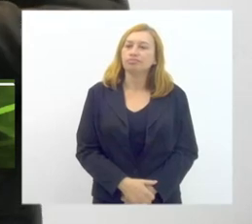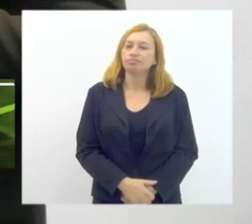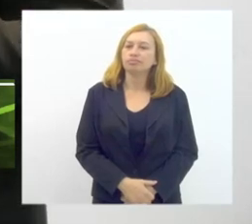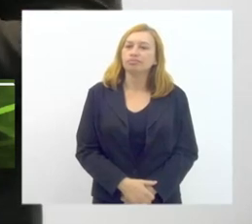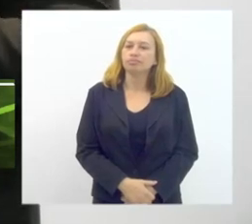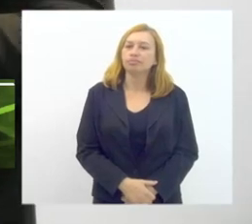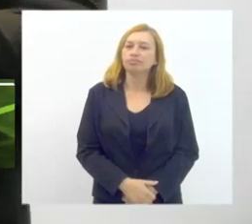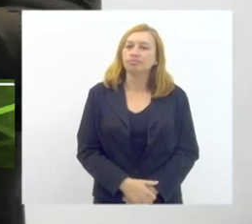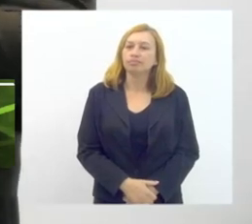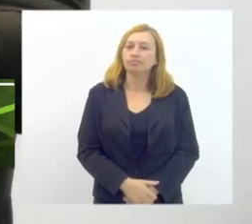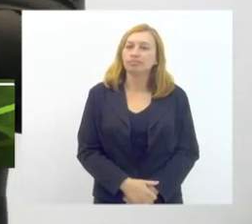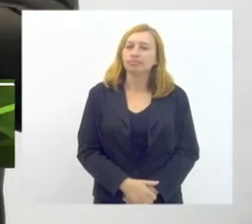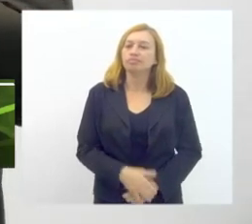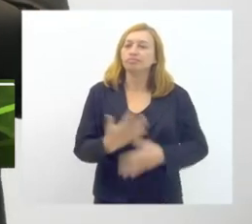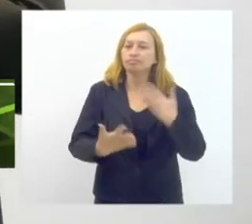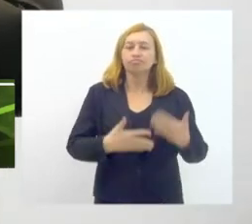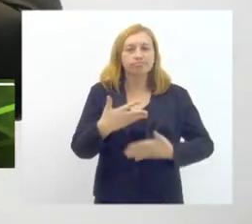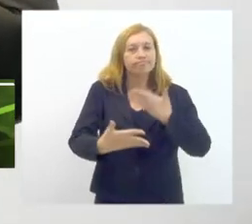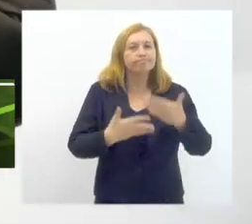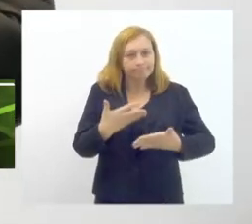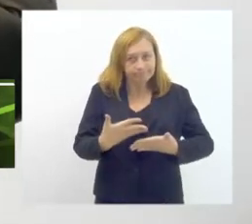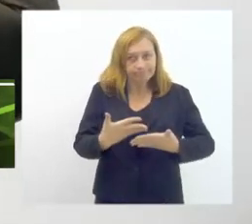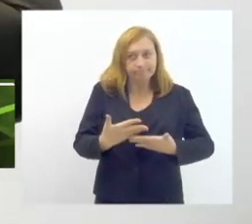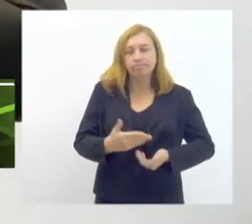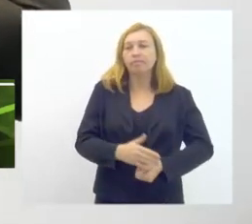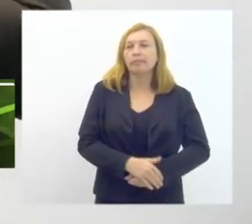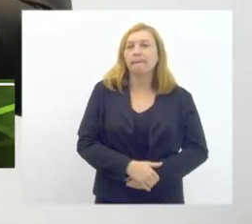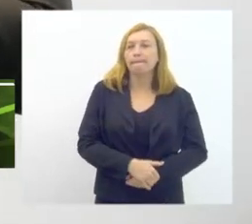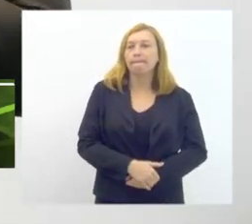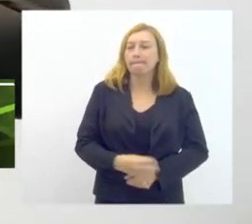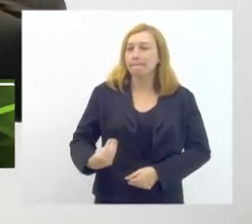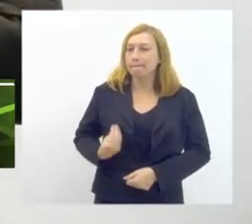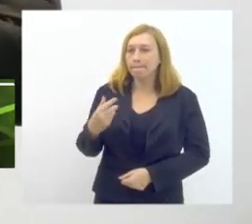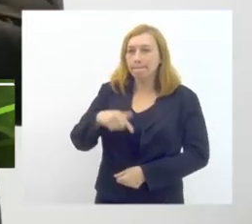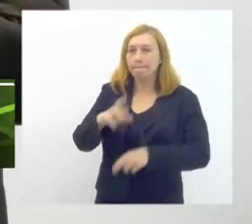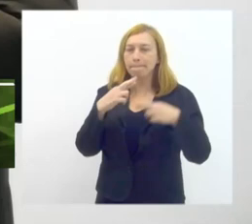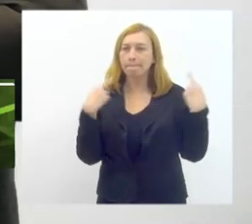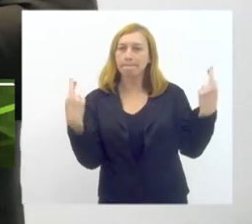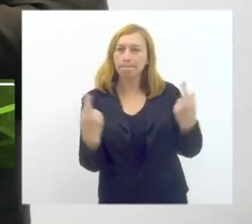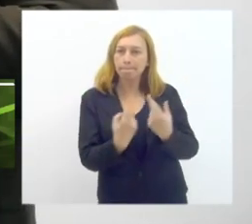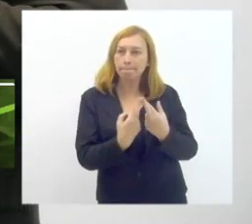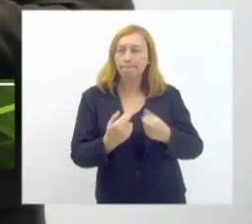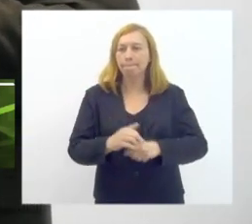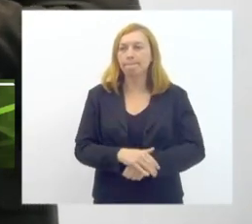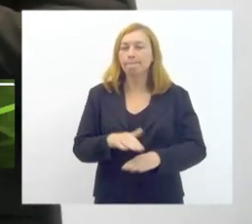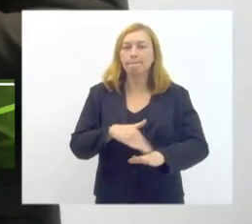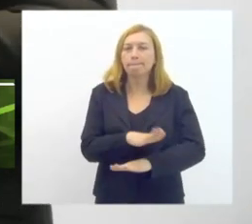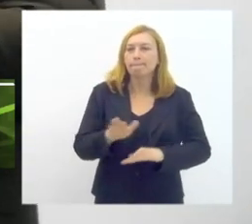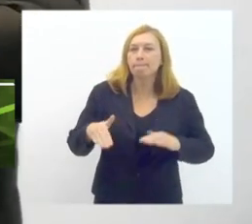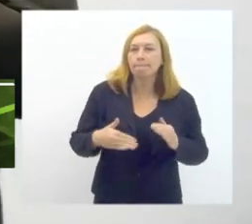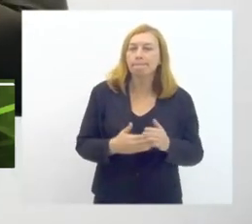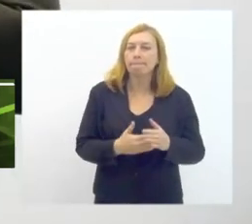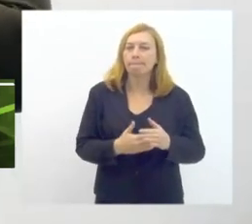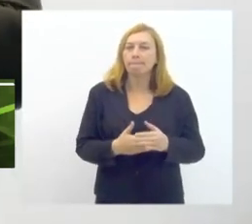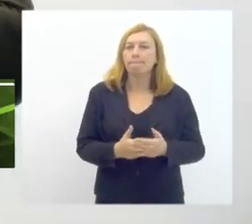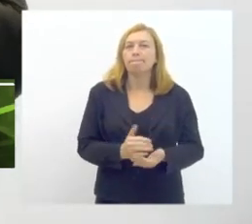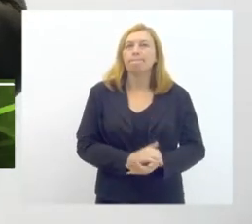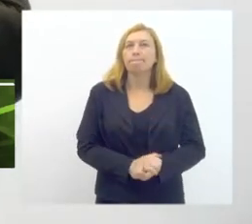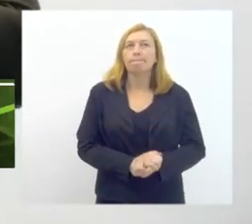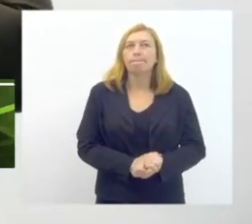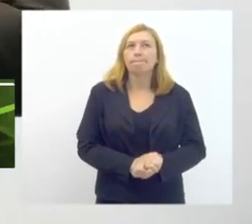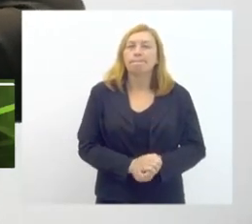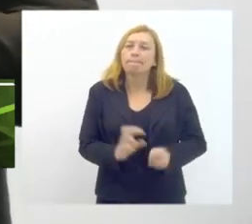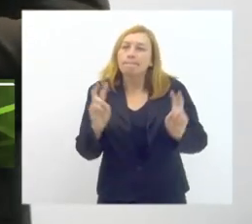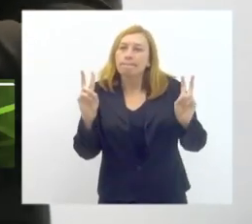e dizer que é uma grande satisfação de estarmos aqui reunindo toda essa